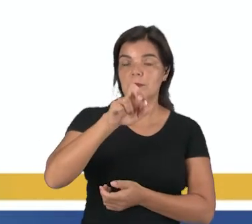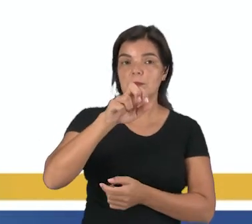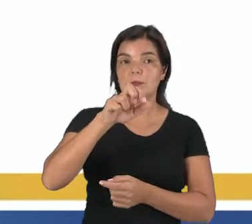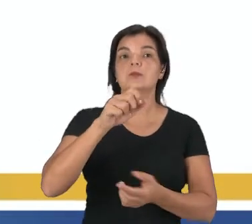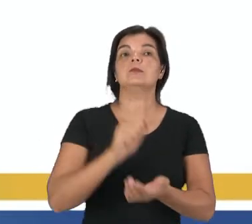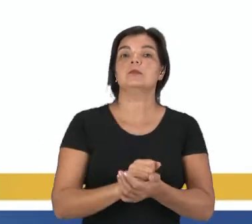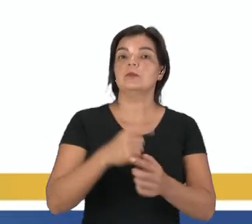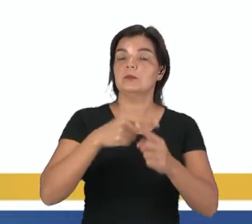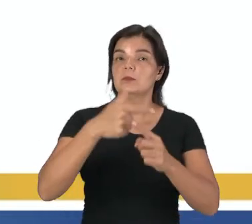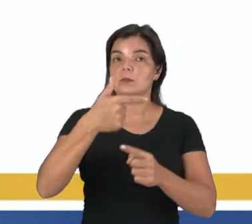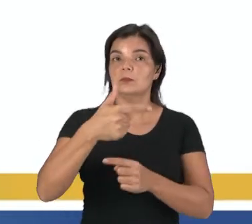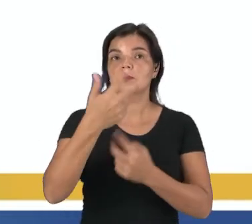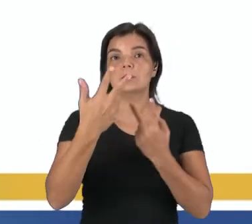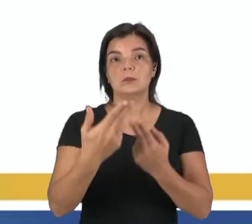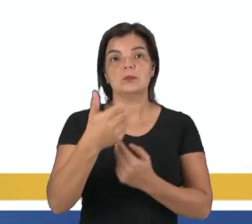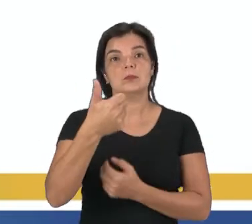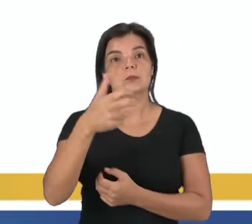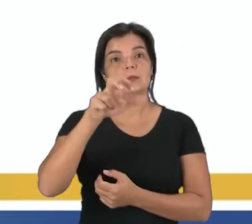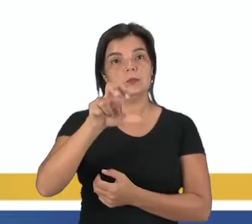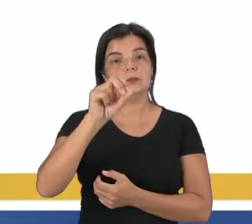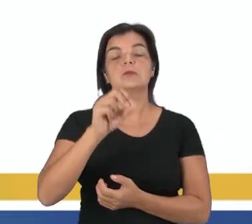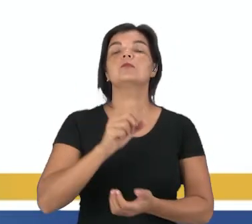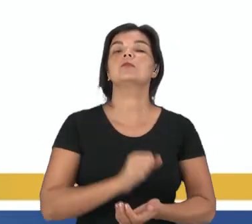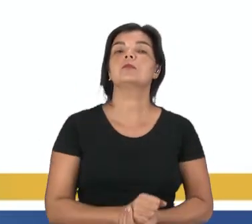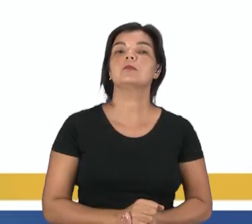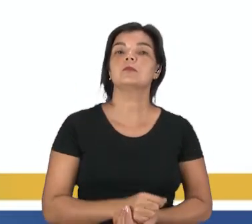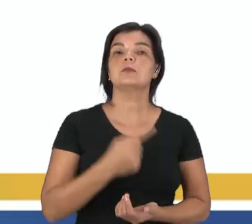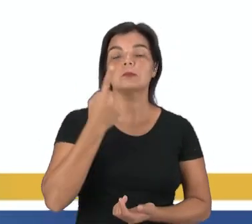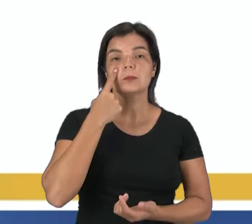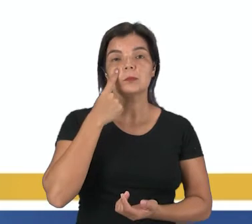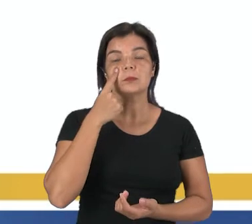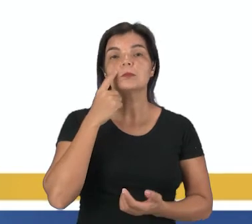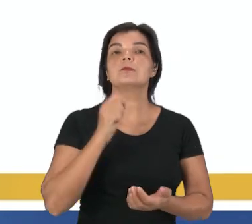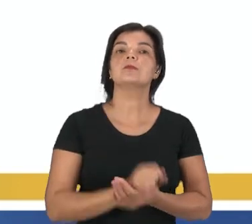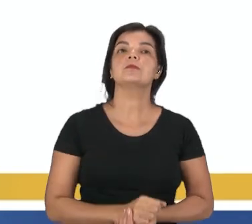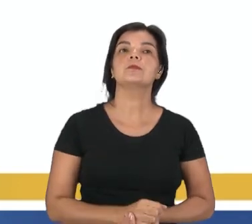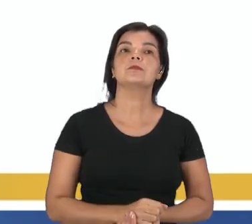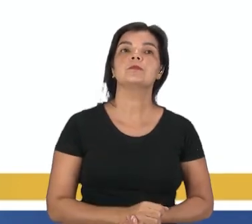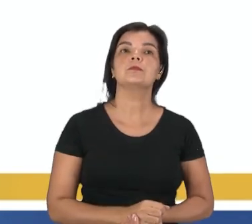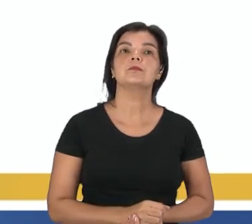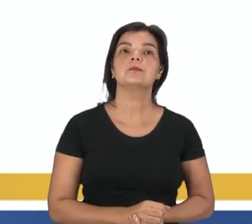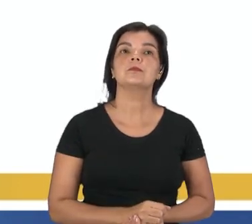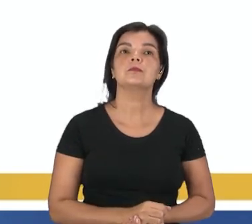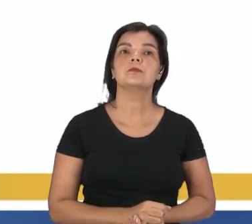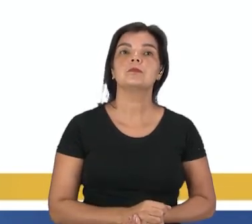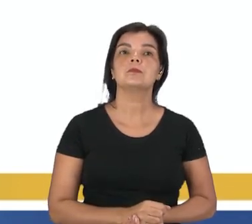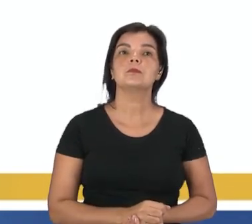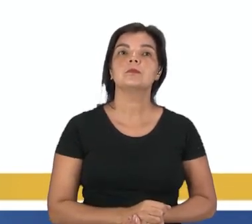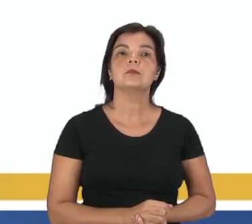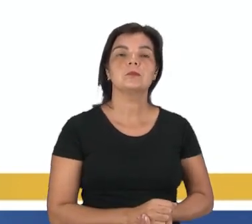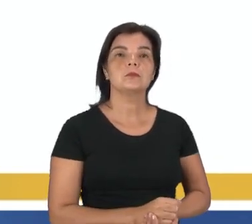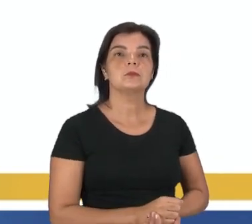a 150. Então, essa é a minha sentença algébrica.